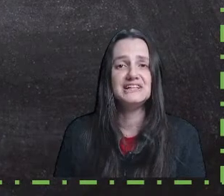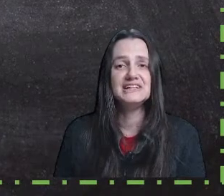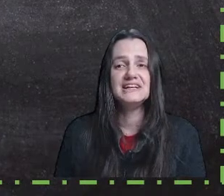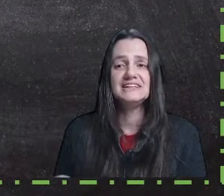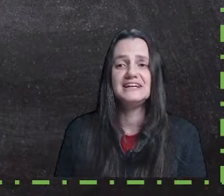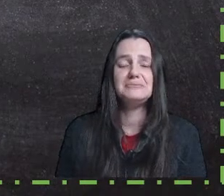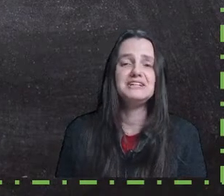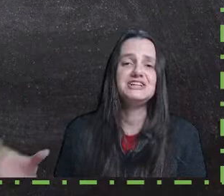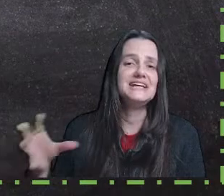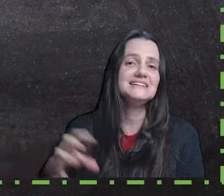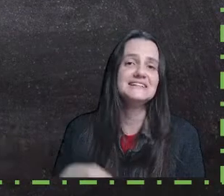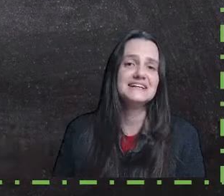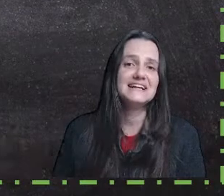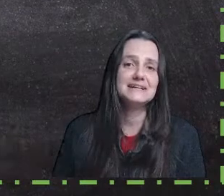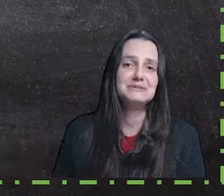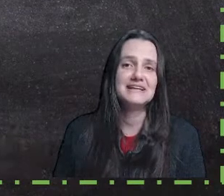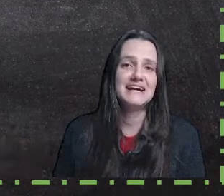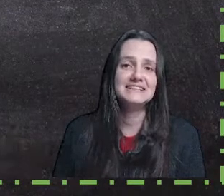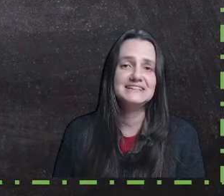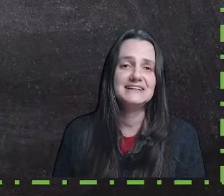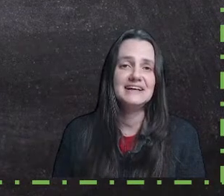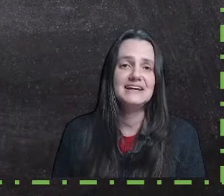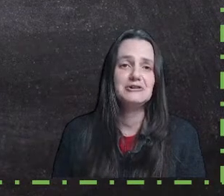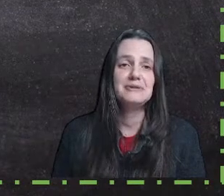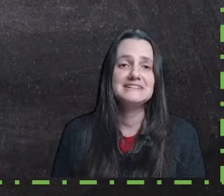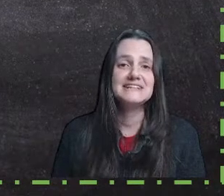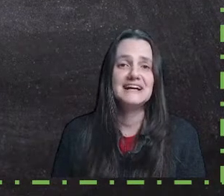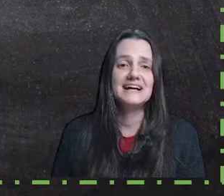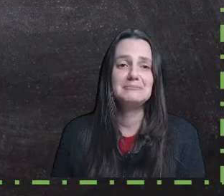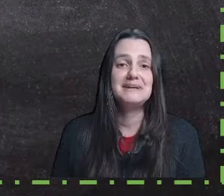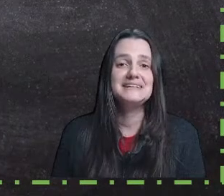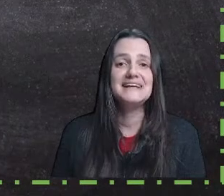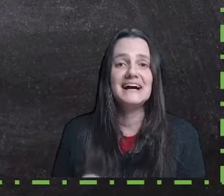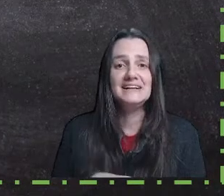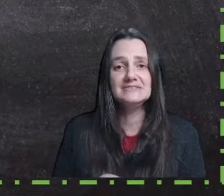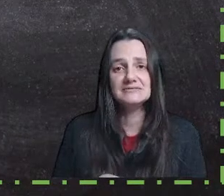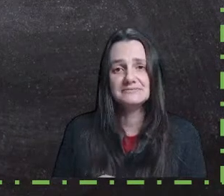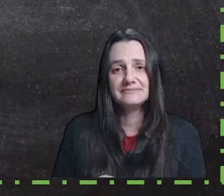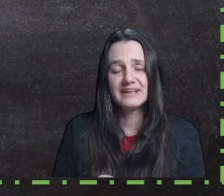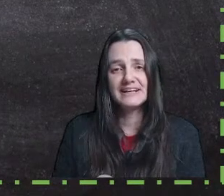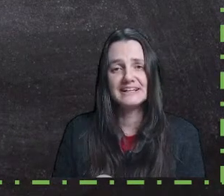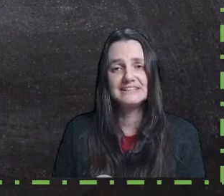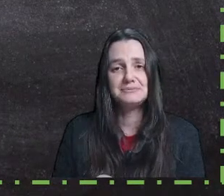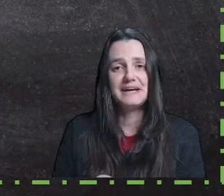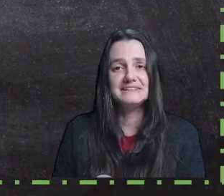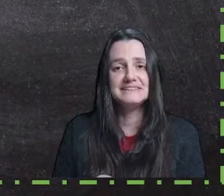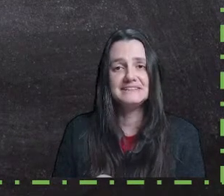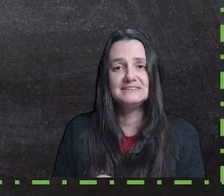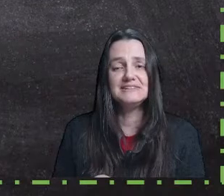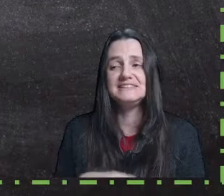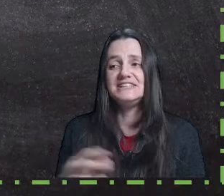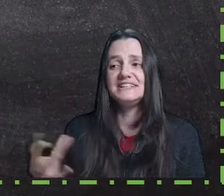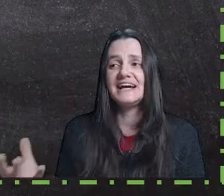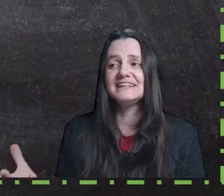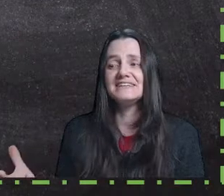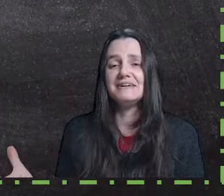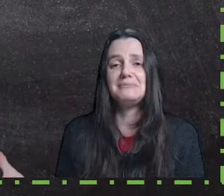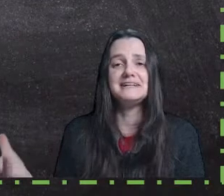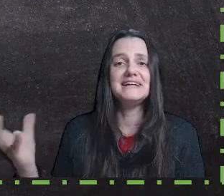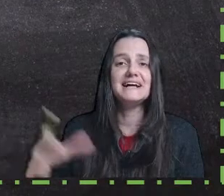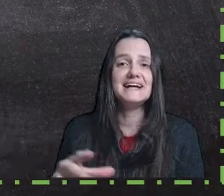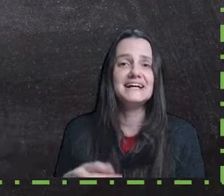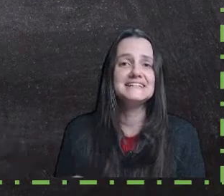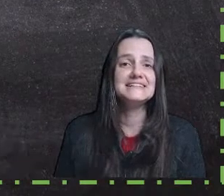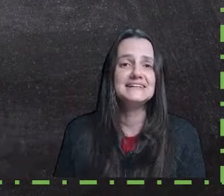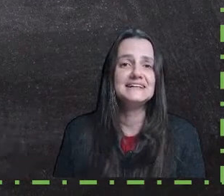não existia, de repente entra naquele habitat, começa a predar aquela espécie, não existe nada